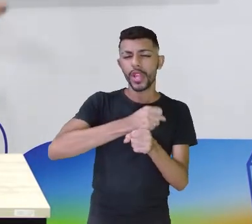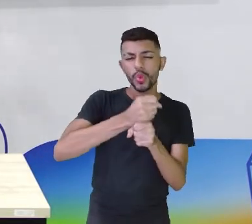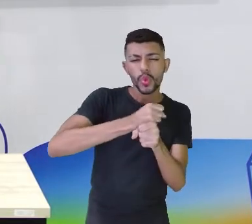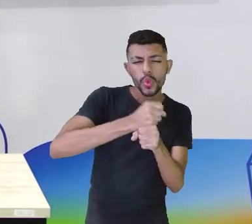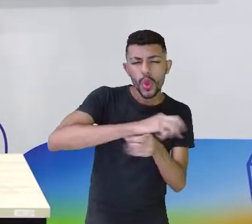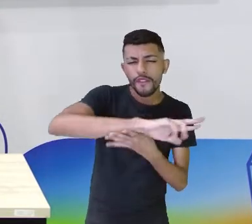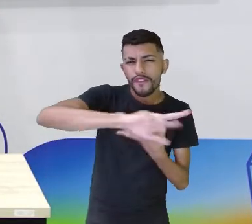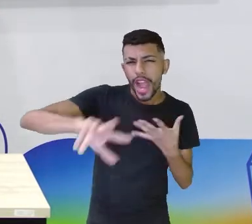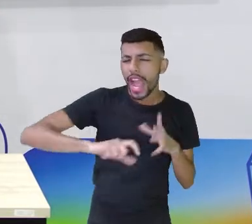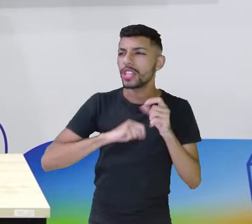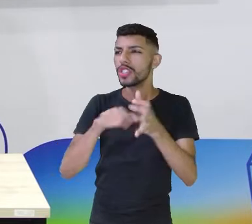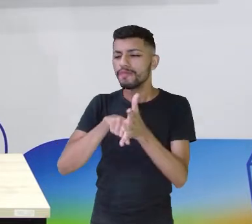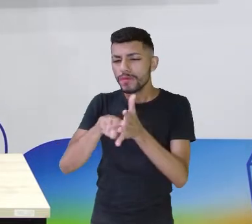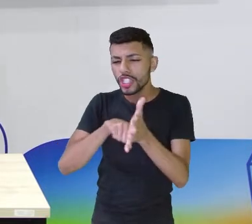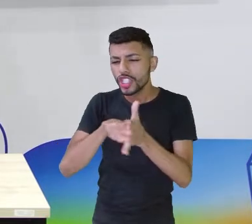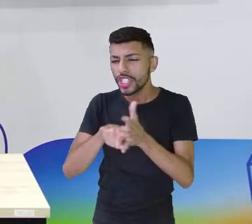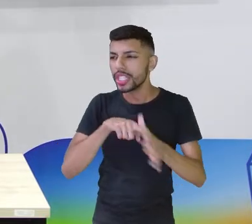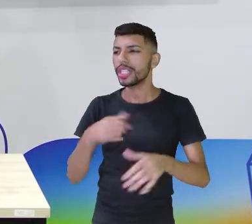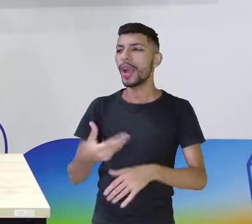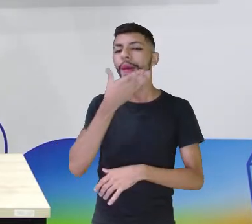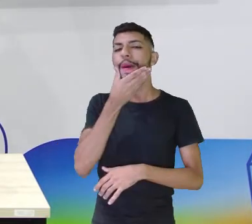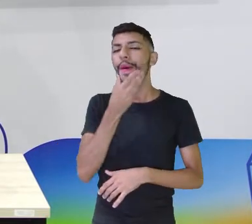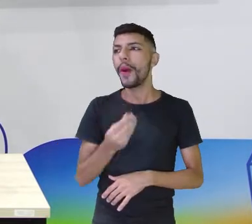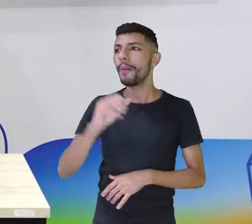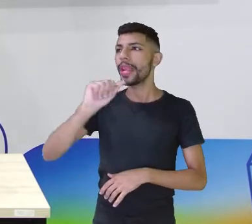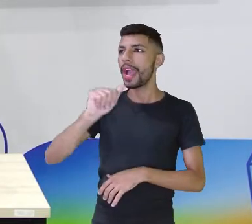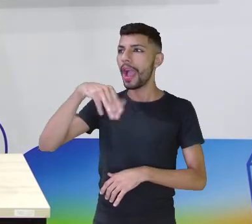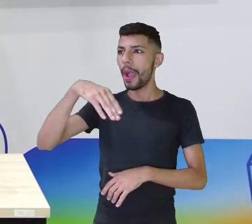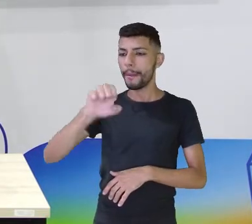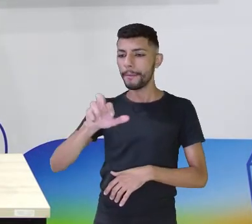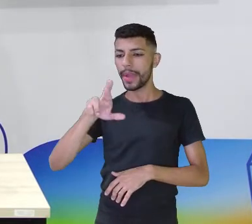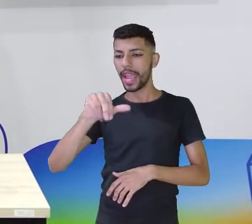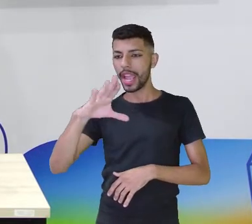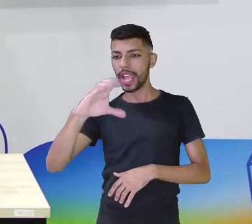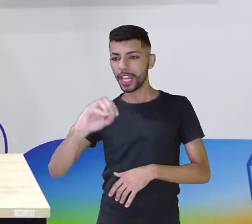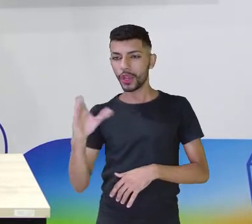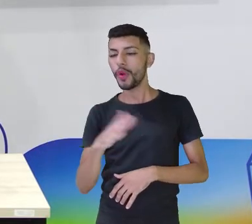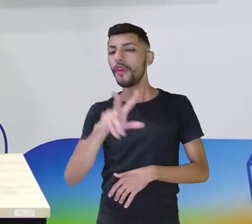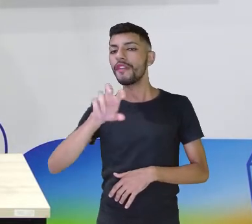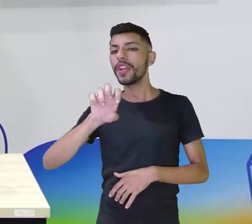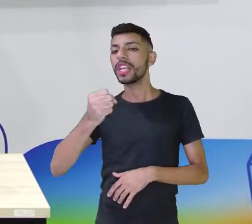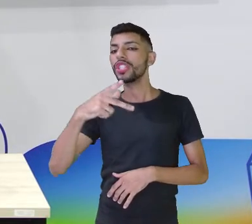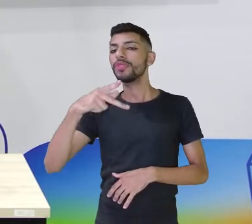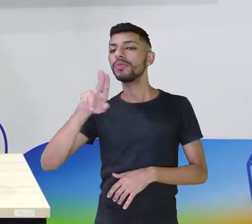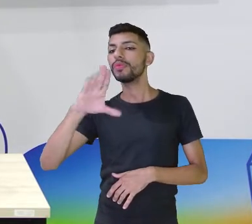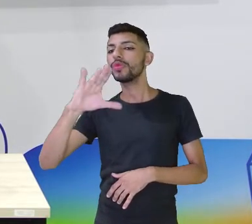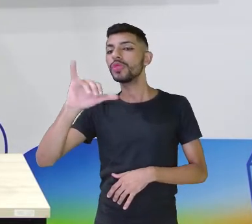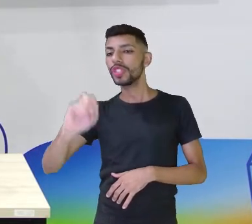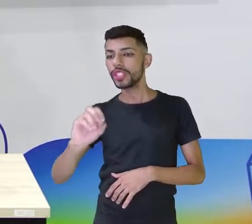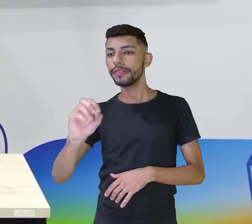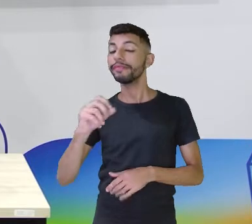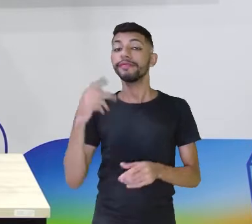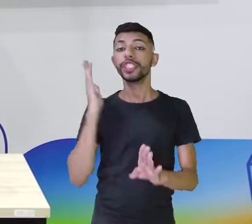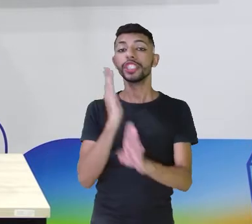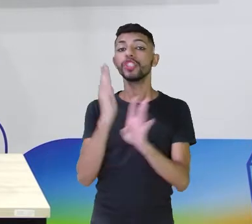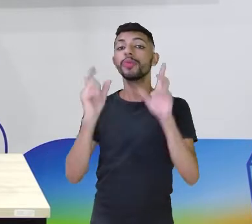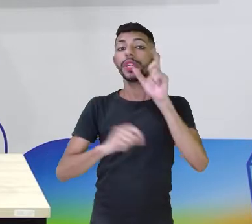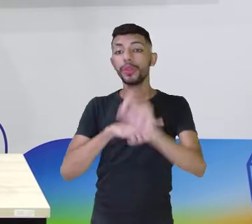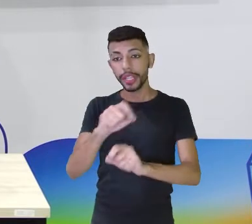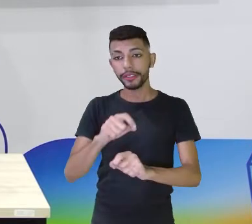Américas, até que enfim ele descobriu que ali não era a Índia não, ali era um pedacinho de um